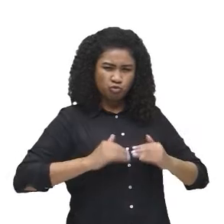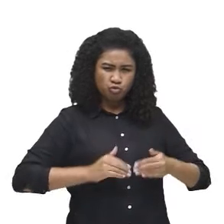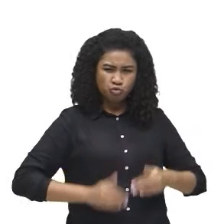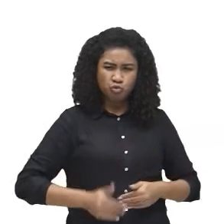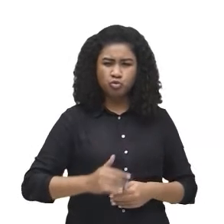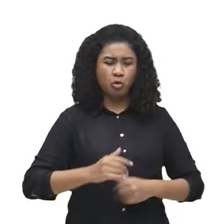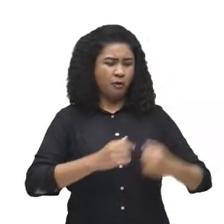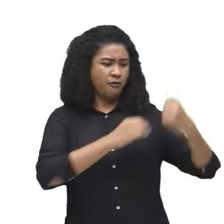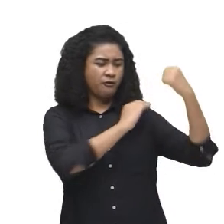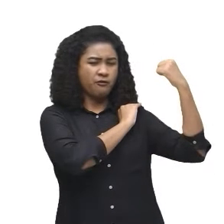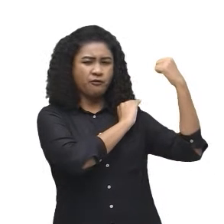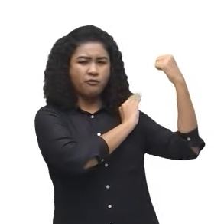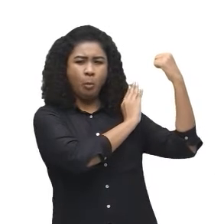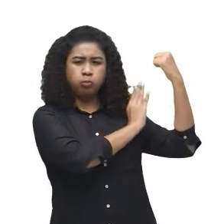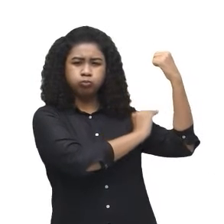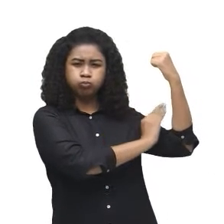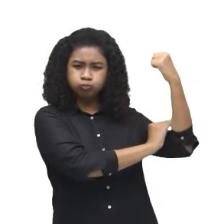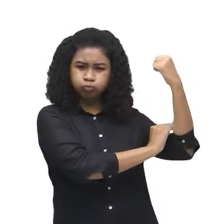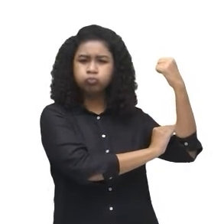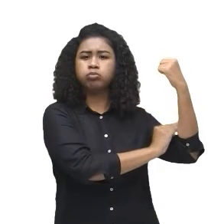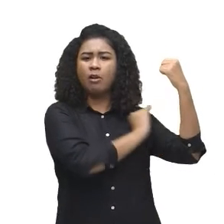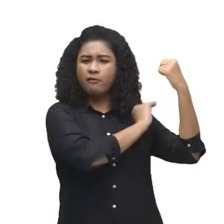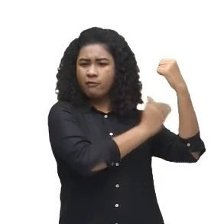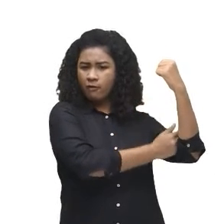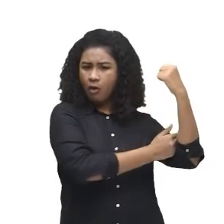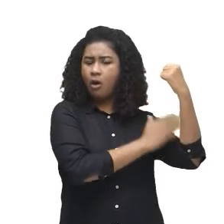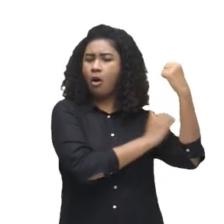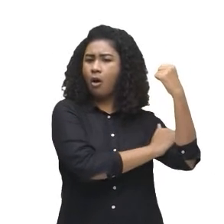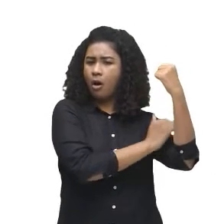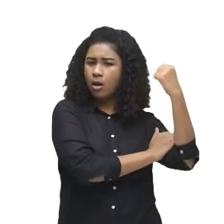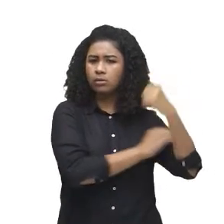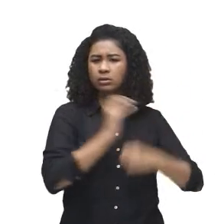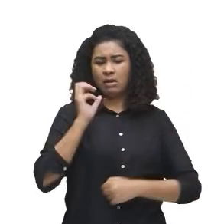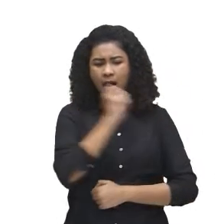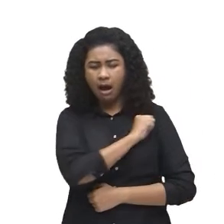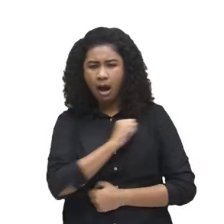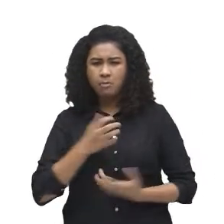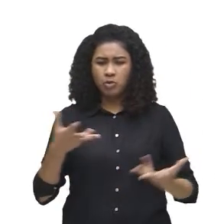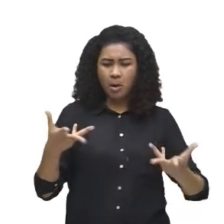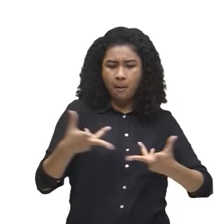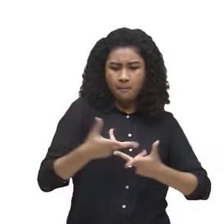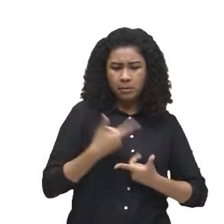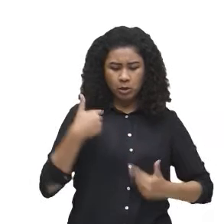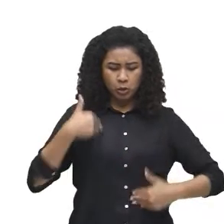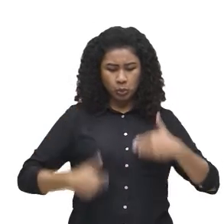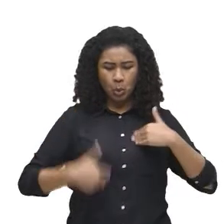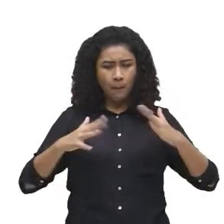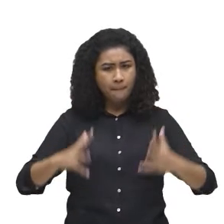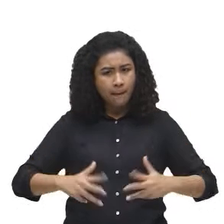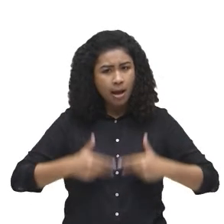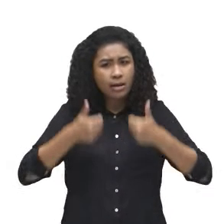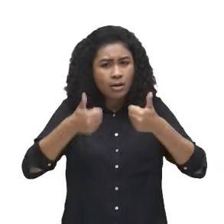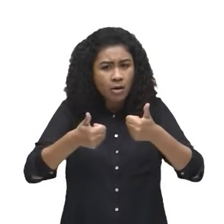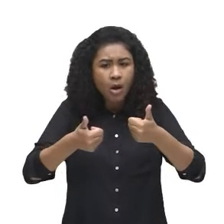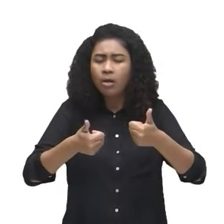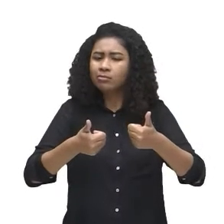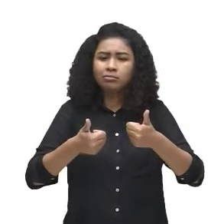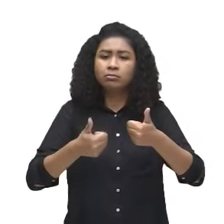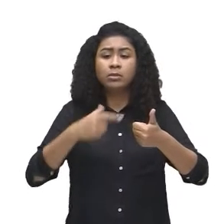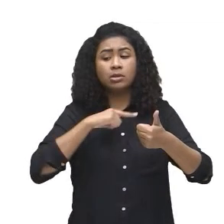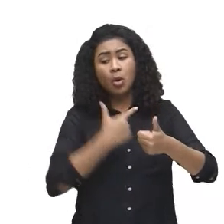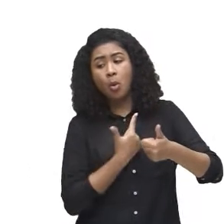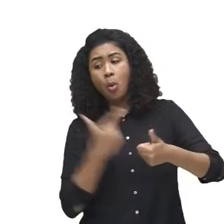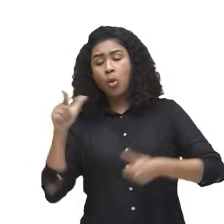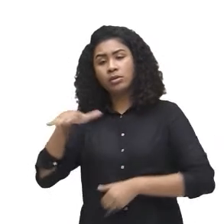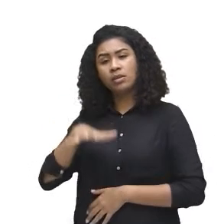mais fortes, mais rápidos, mais habilidosos, mas ele também trata de outros aspectos. Por exemplo,